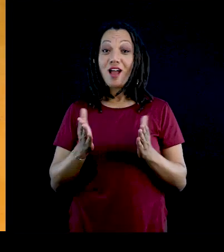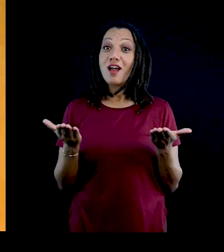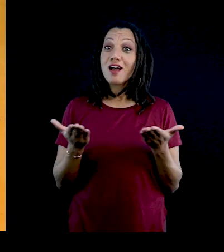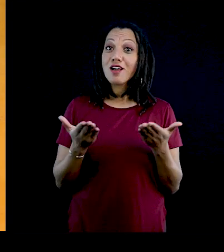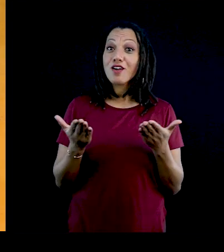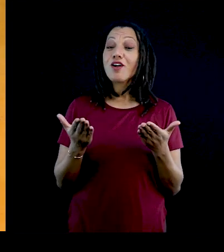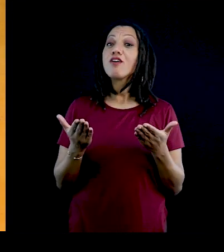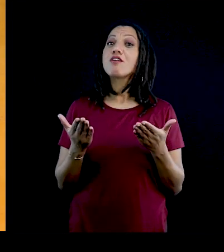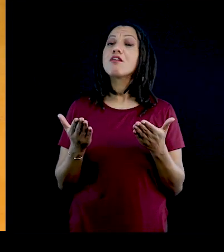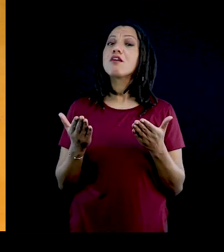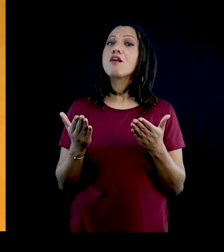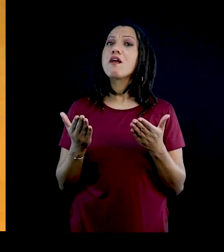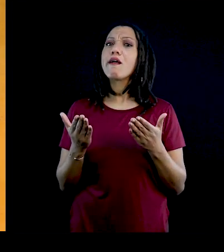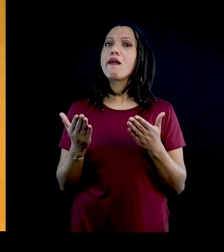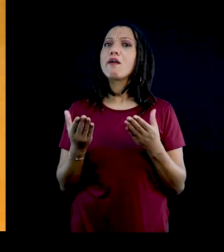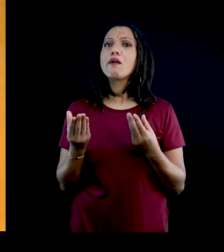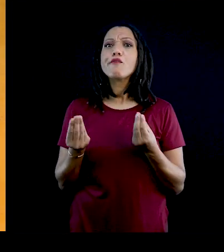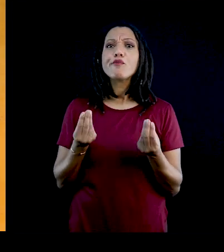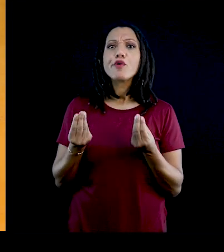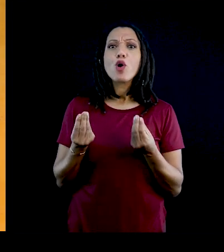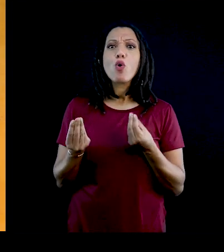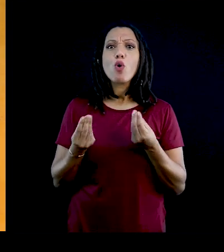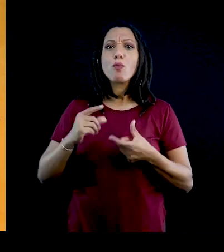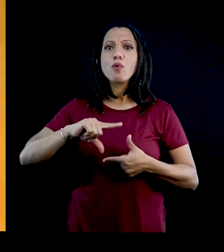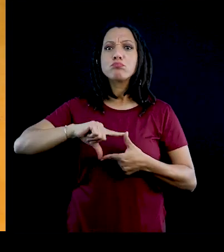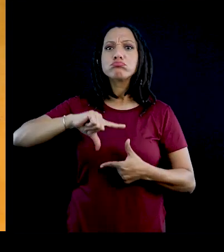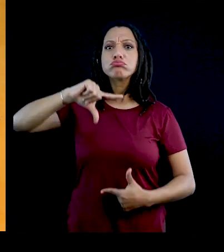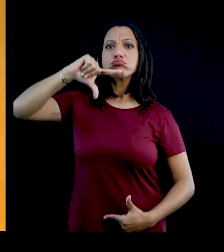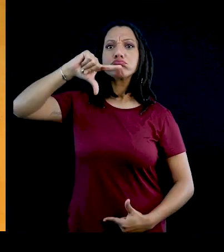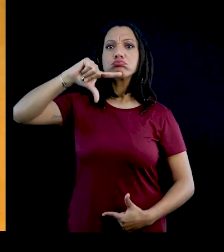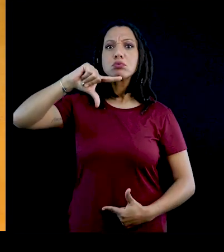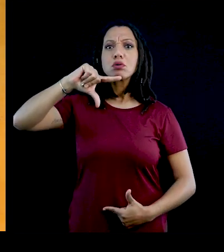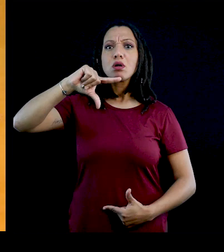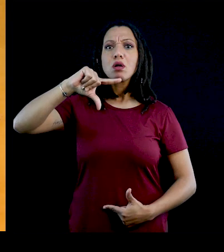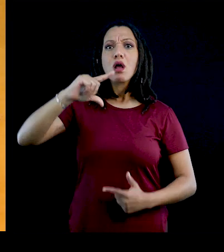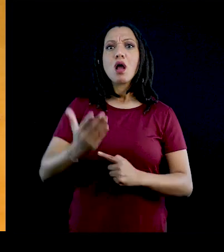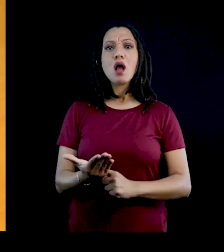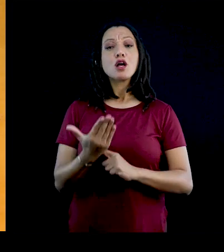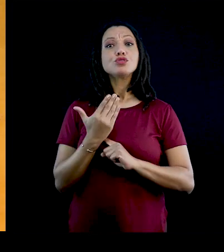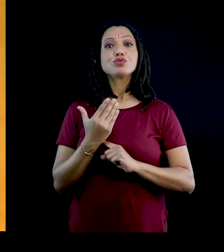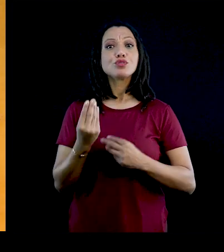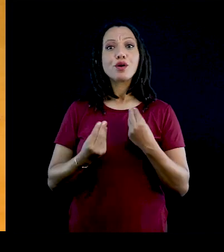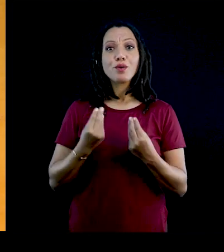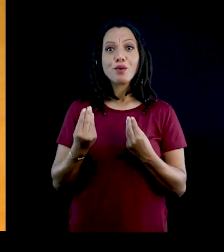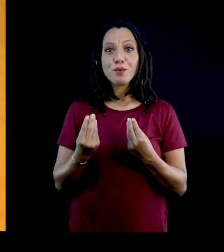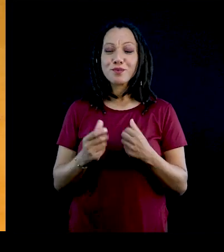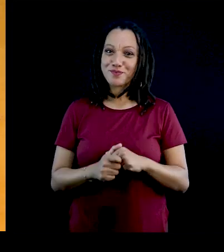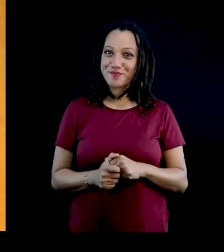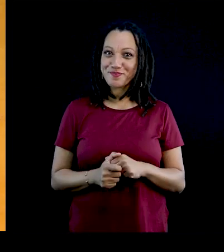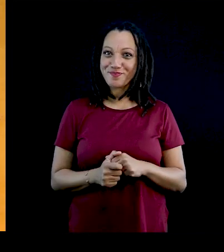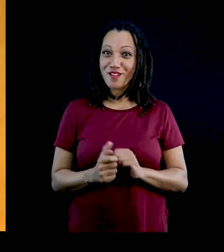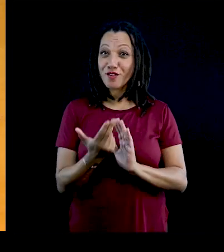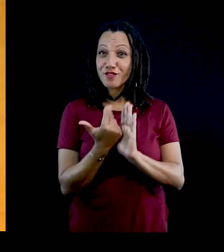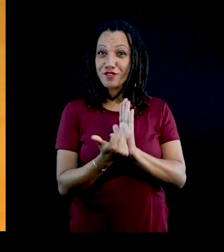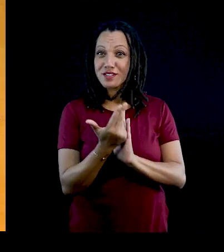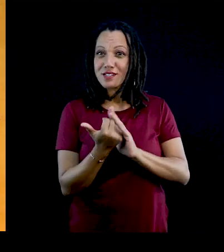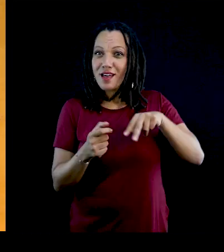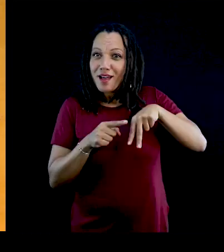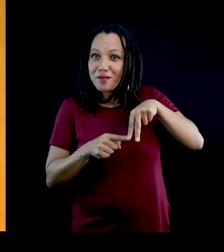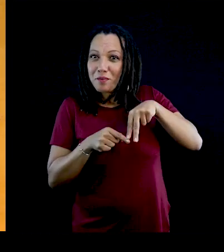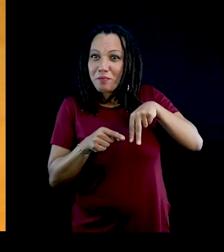uma referência pra gente de qual é o tamanho desse corpo. Aqui eu vou fazer umas perninhas mais curtas para esse.